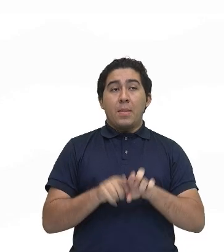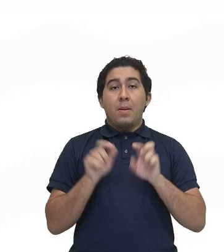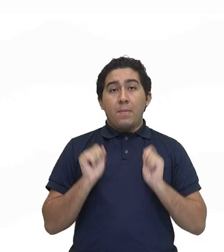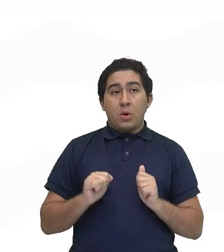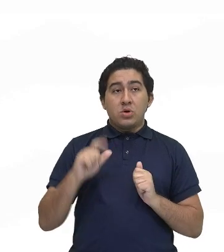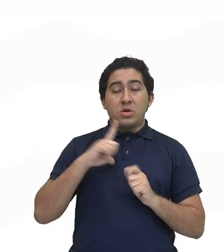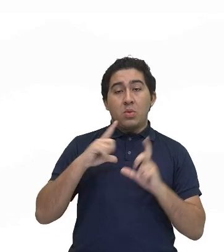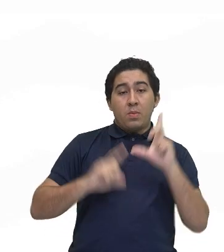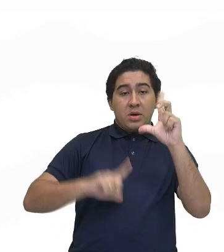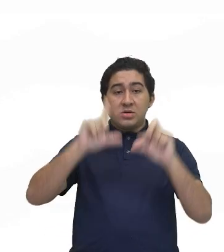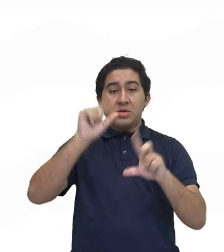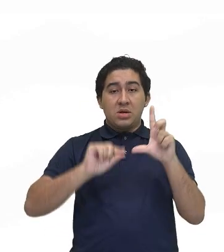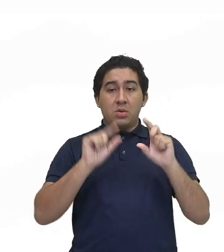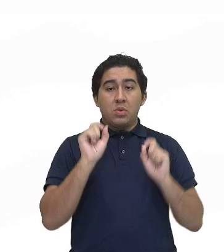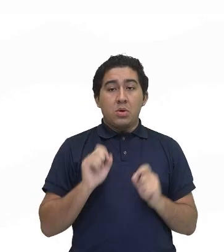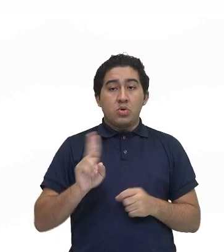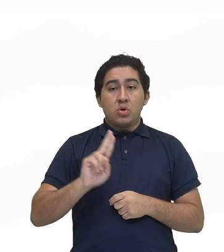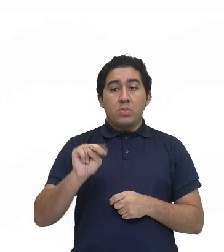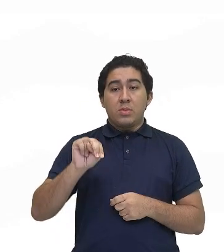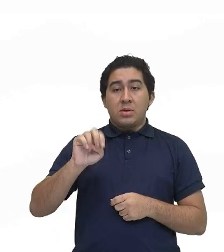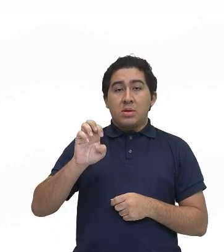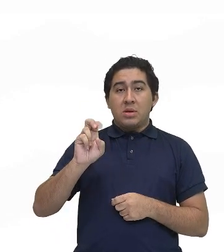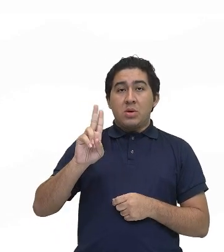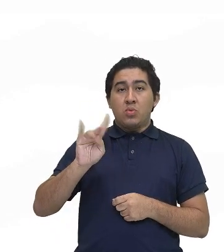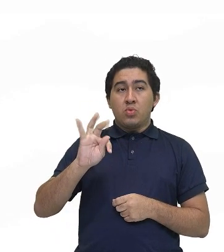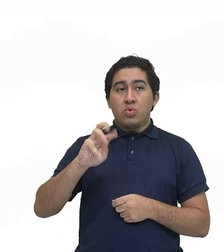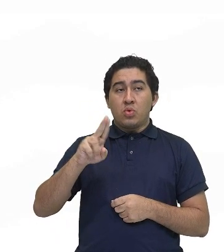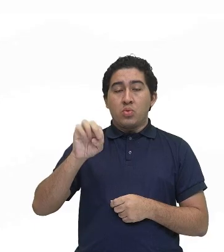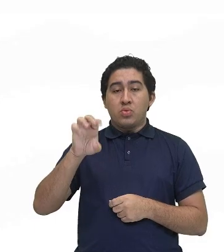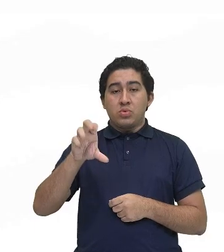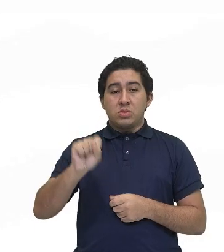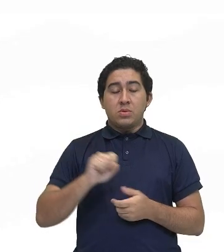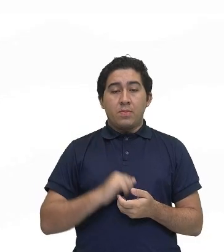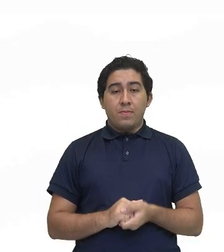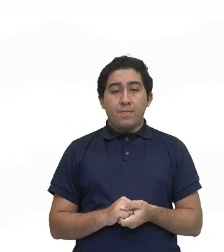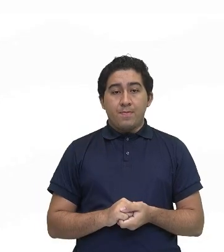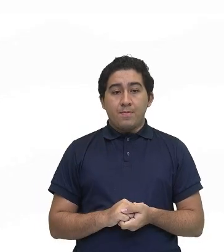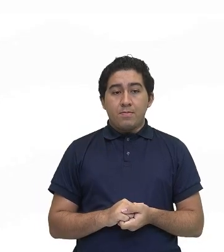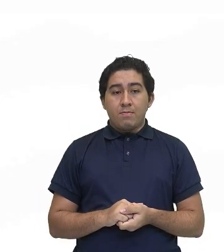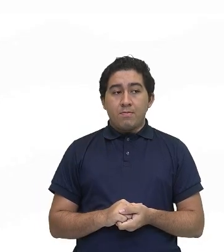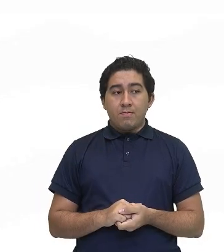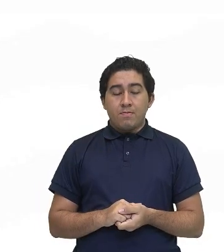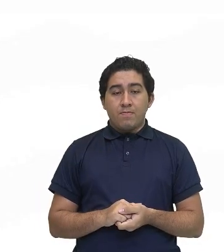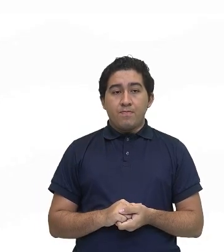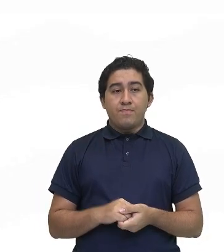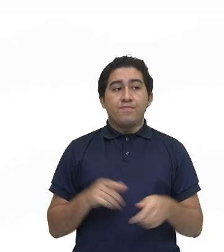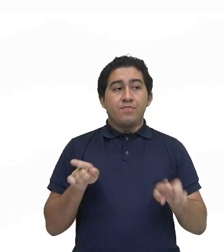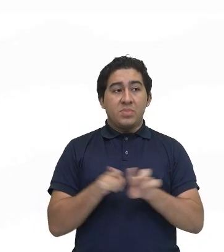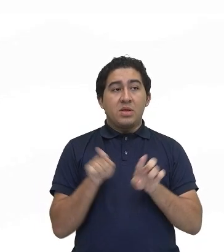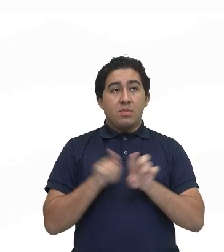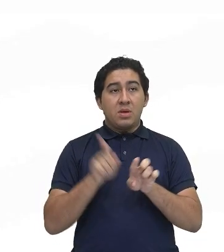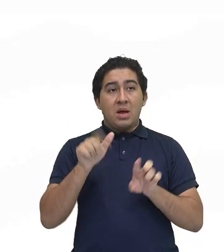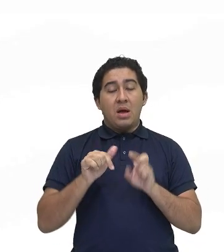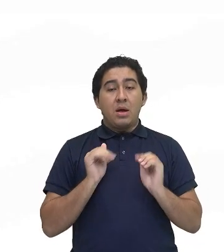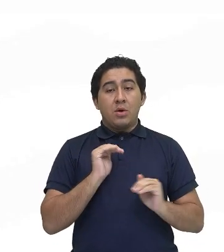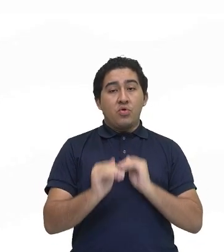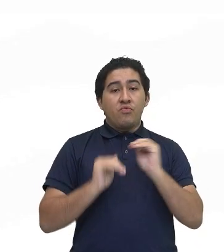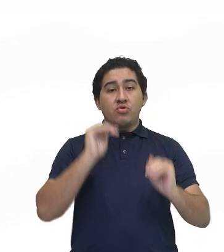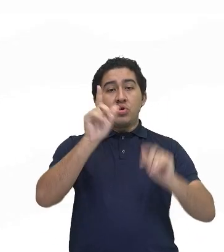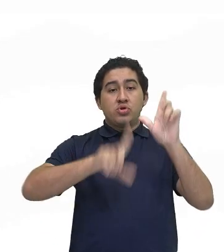uma estrela de nêutrons. Logo, e quando se fala da evolução